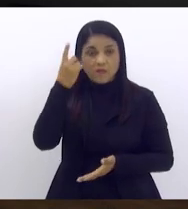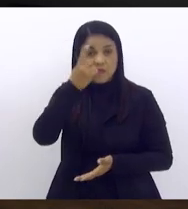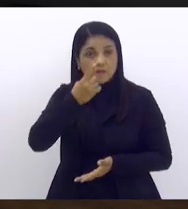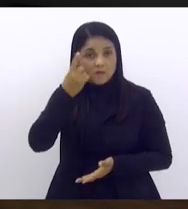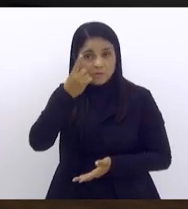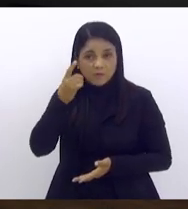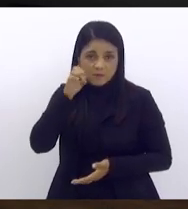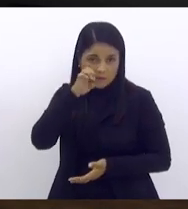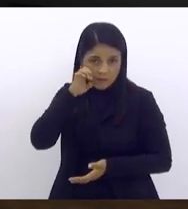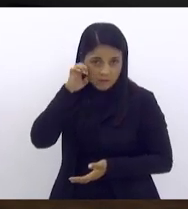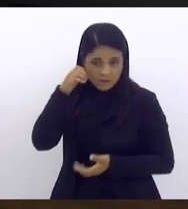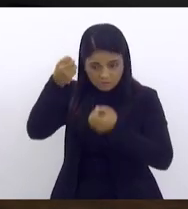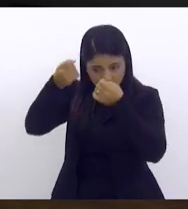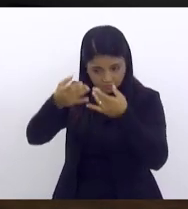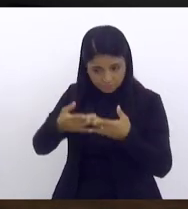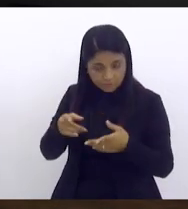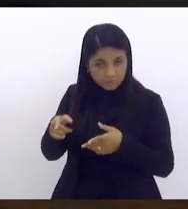disse aqui,